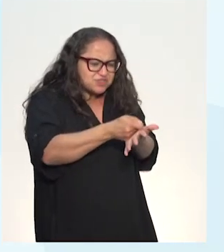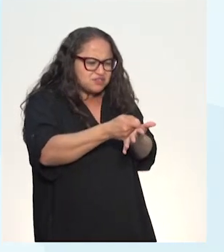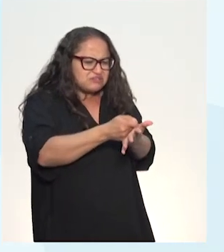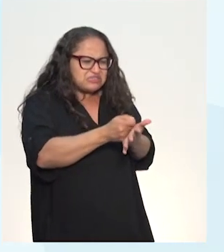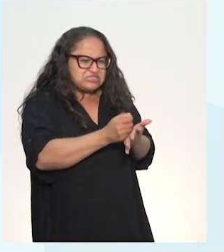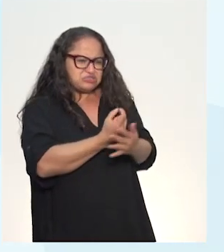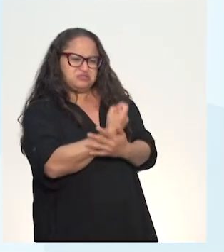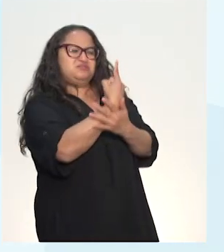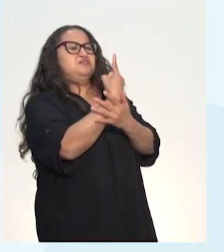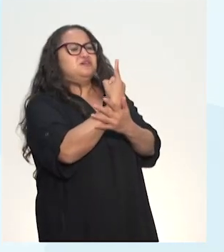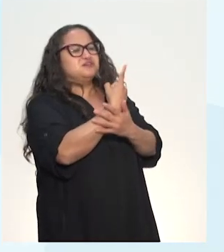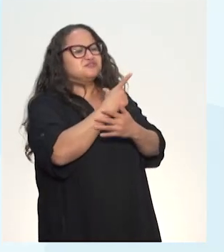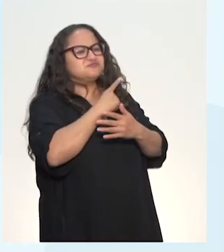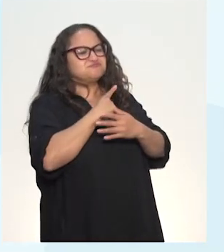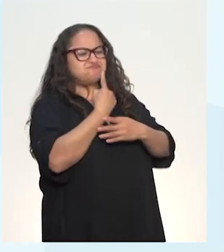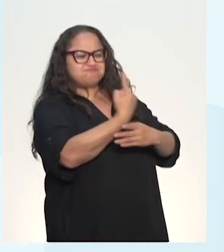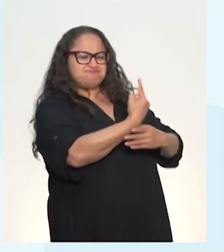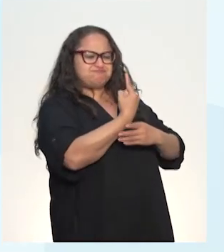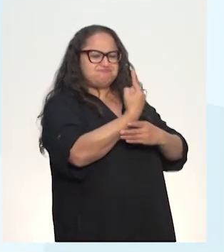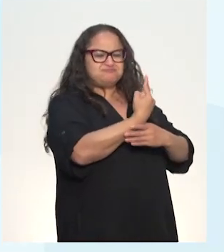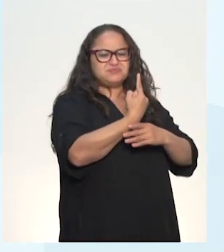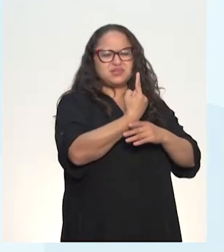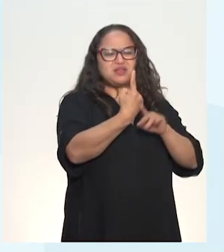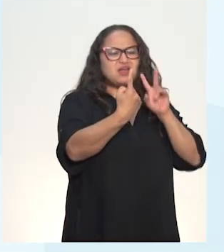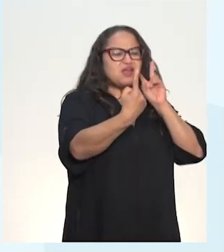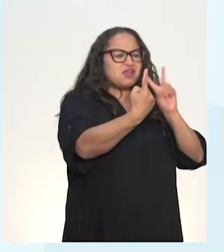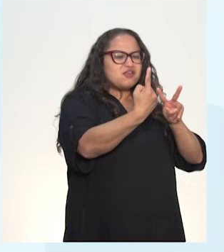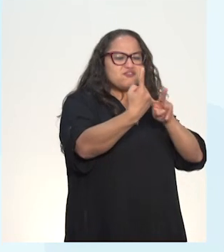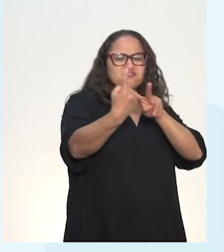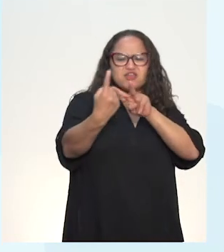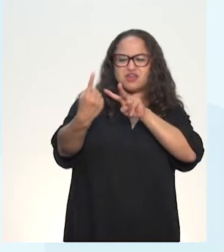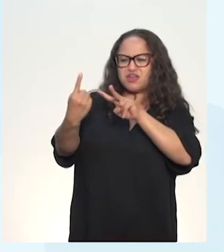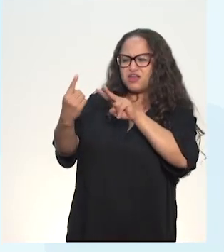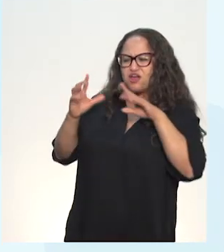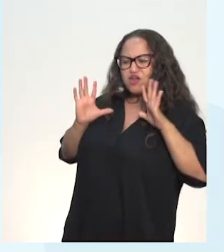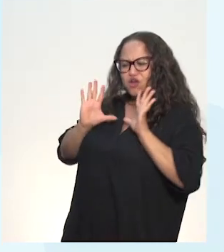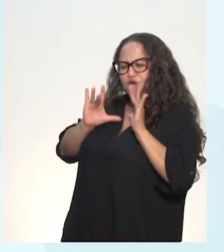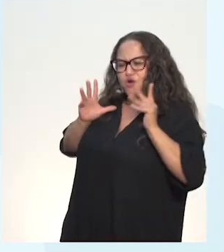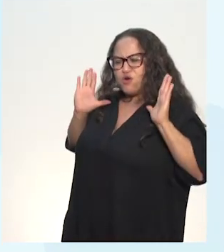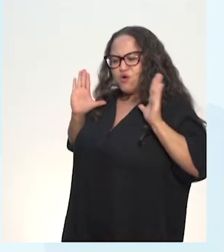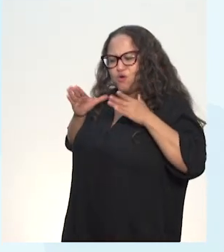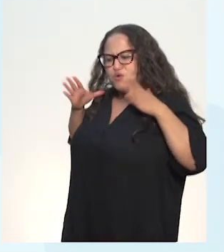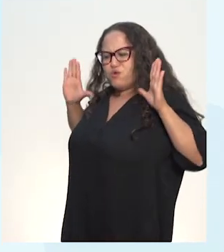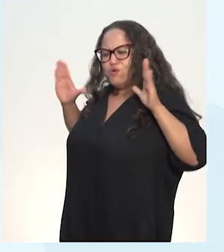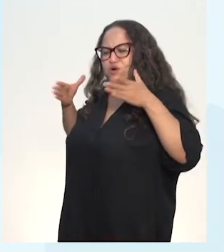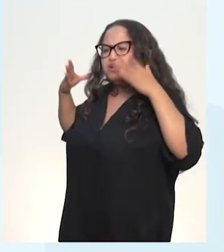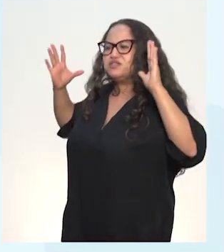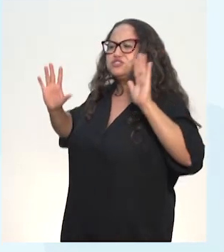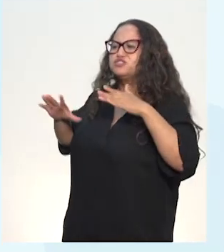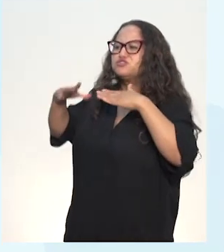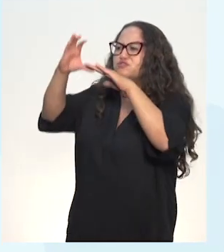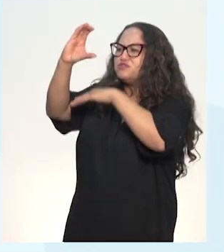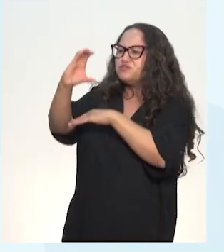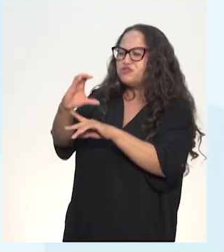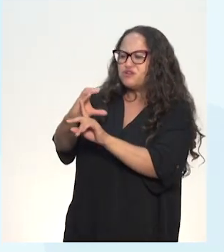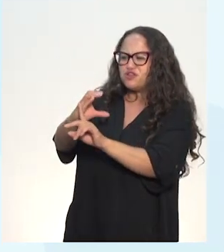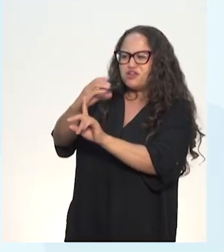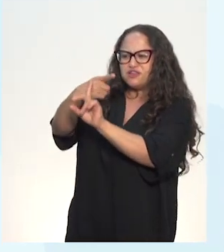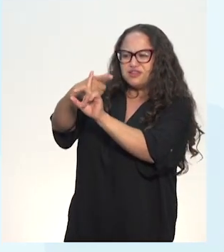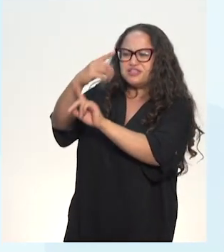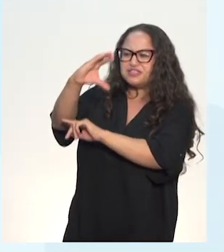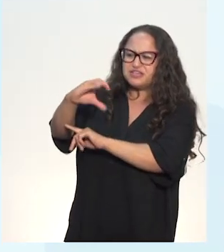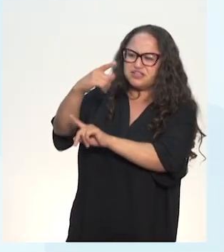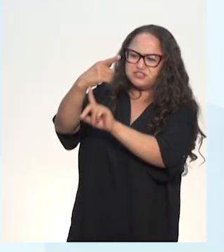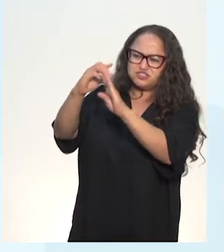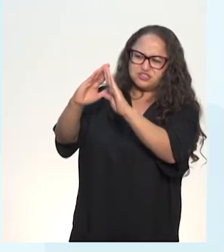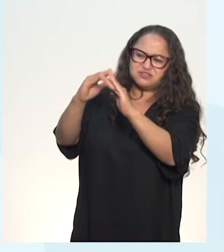cheio de individualidade para quem repara, o arcanjo isolado, escultura numa catedral, seringe fugindo aos